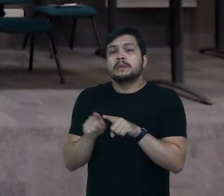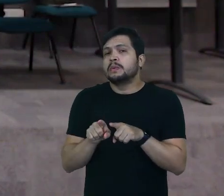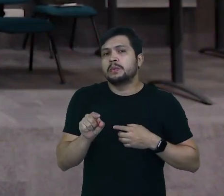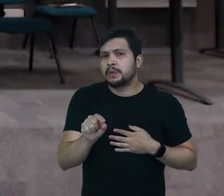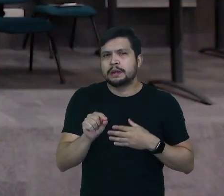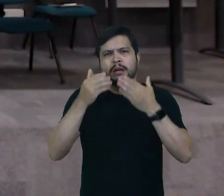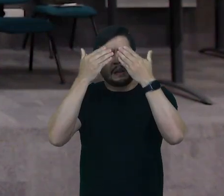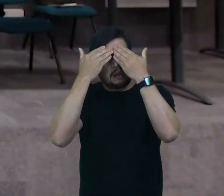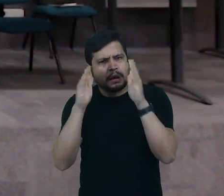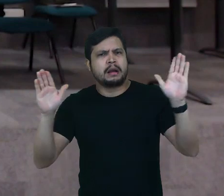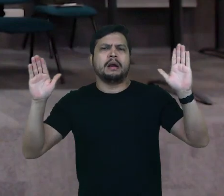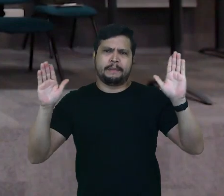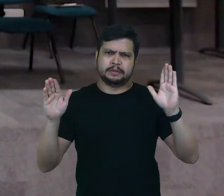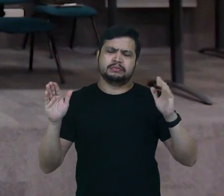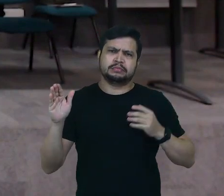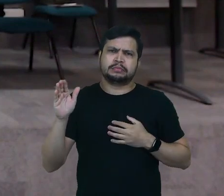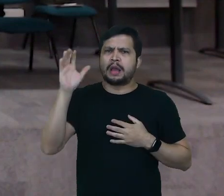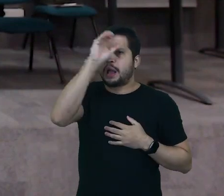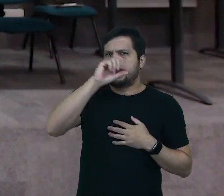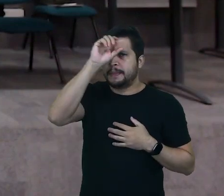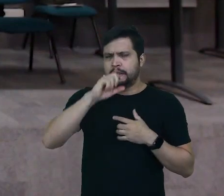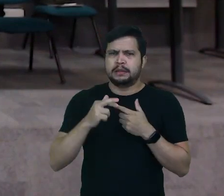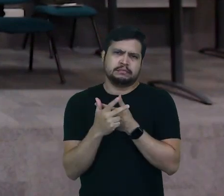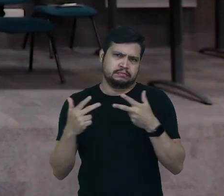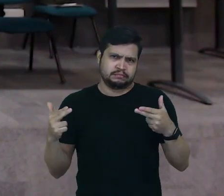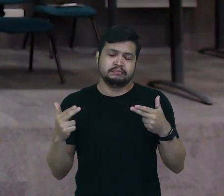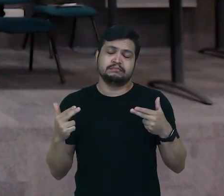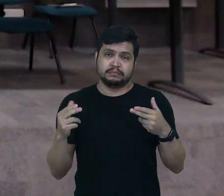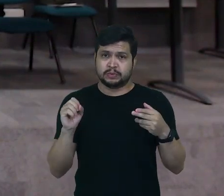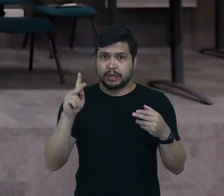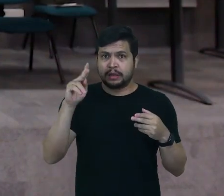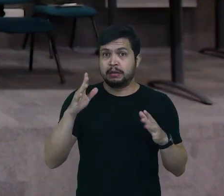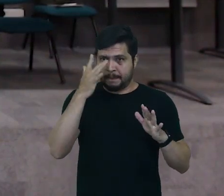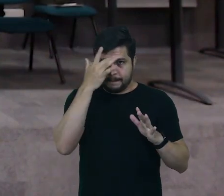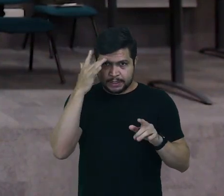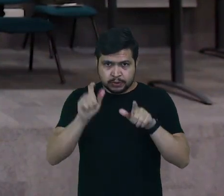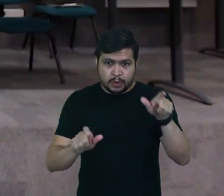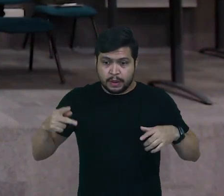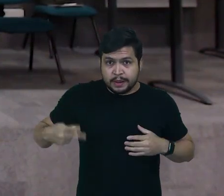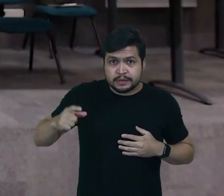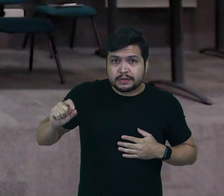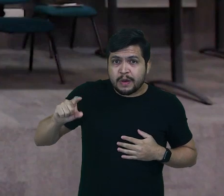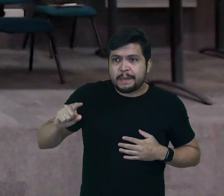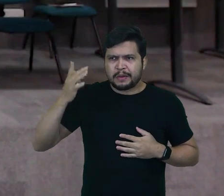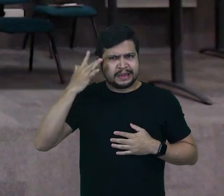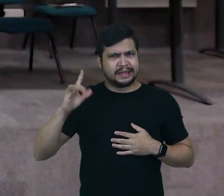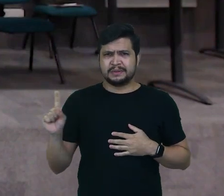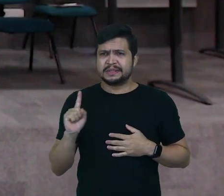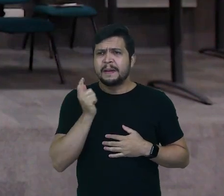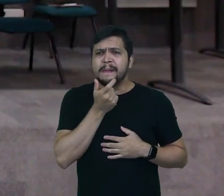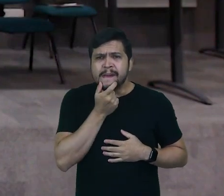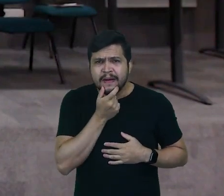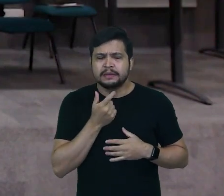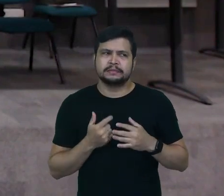novas habilidades. Turma, estuda inglês. Pessoal, de Sobral não saber inglês é muito vergonhoso, né?